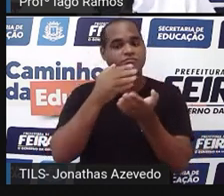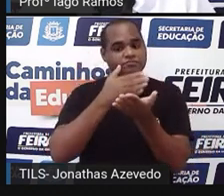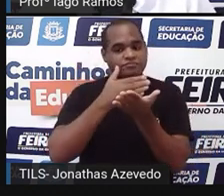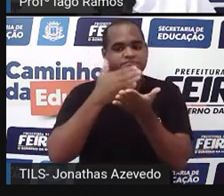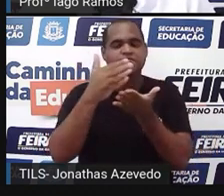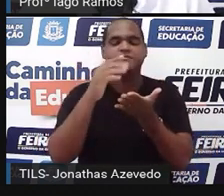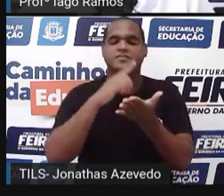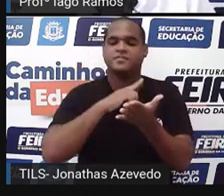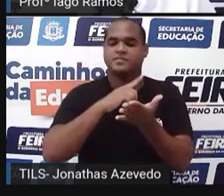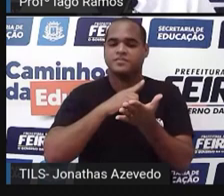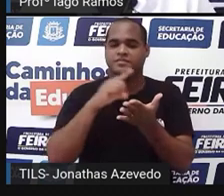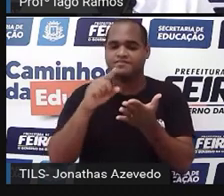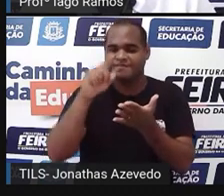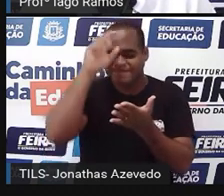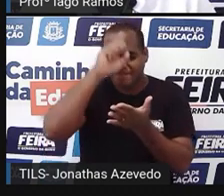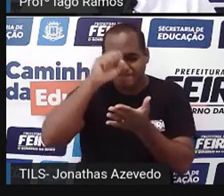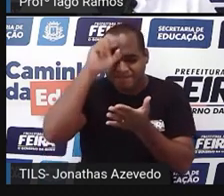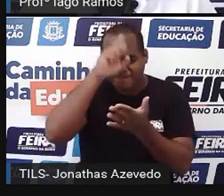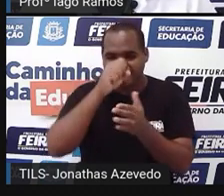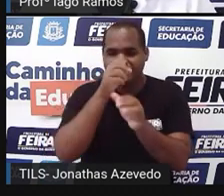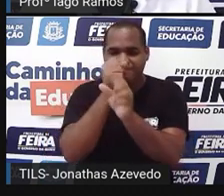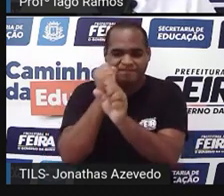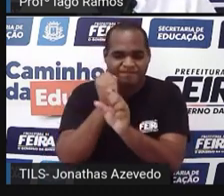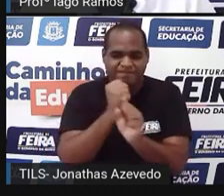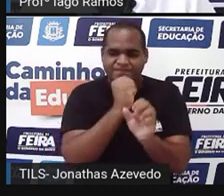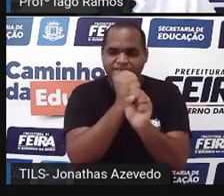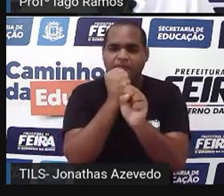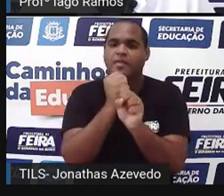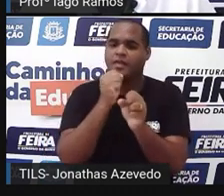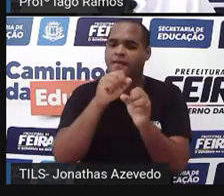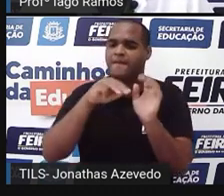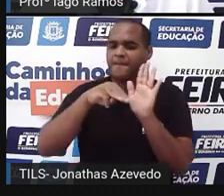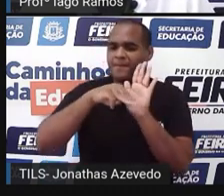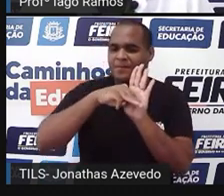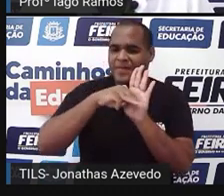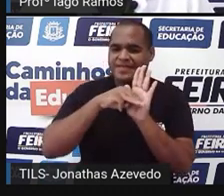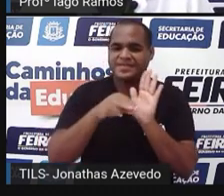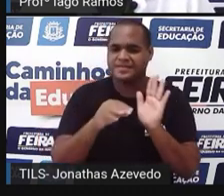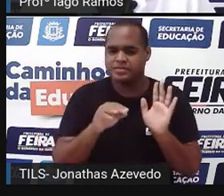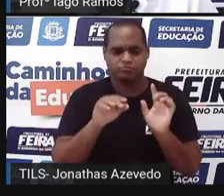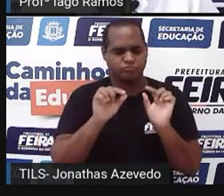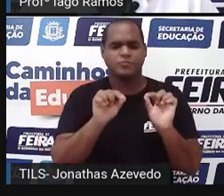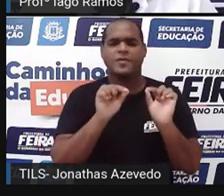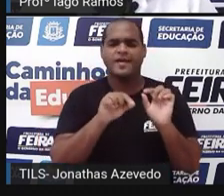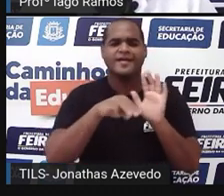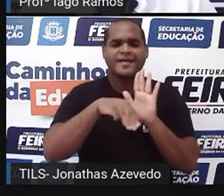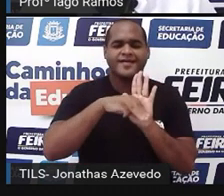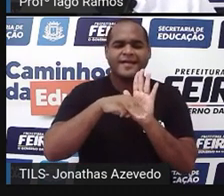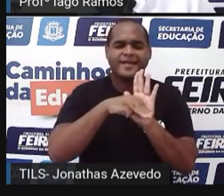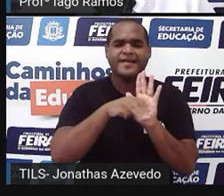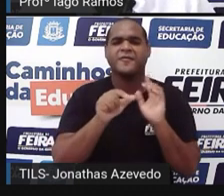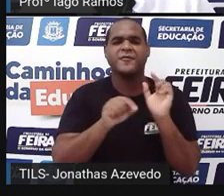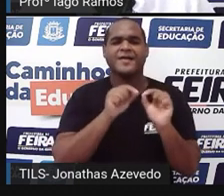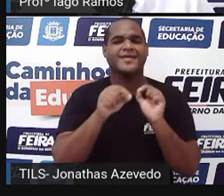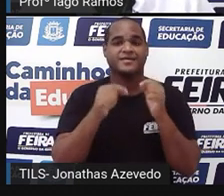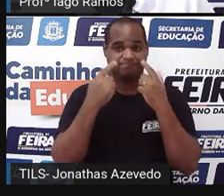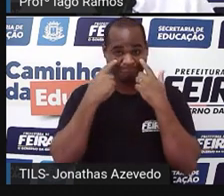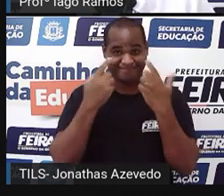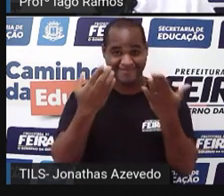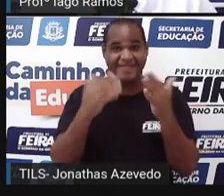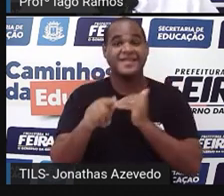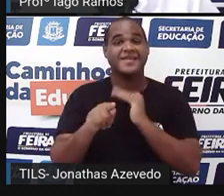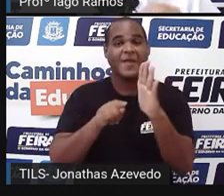para aprender calcular médias Tá bom mas o que é isso Professor bom essa